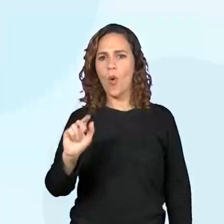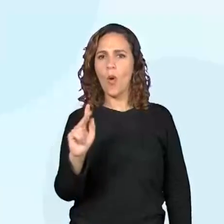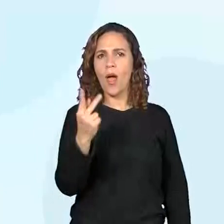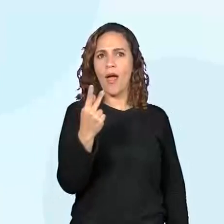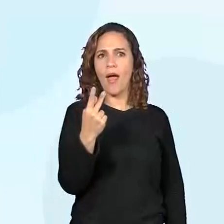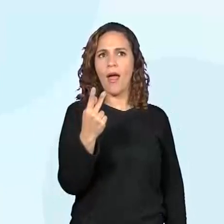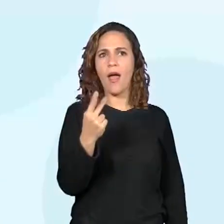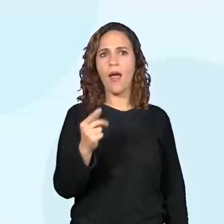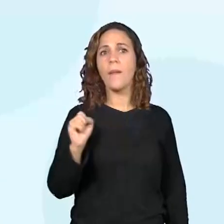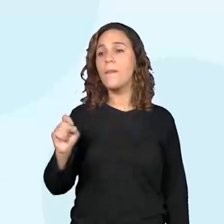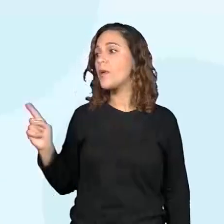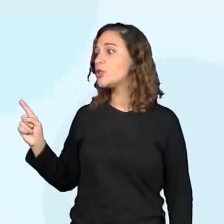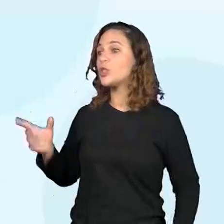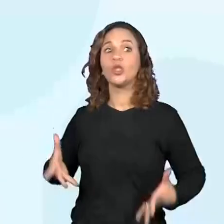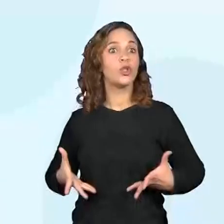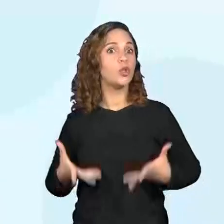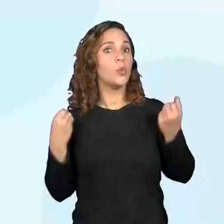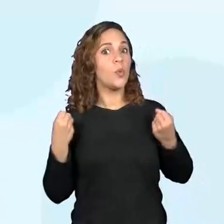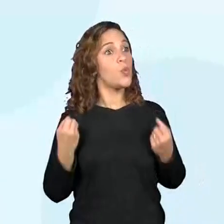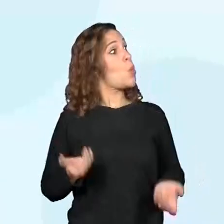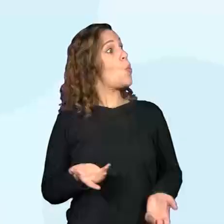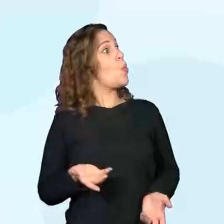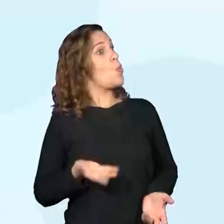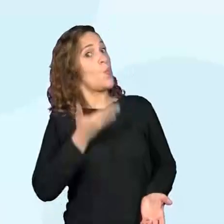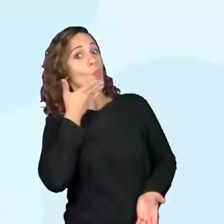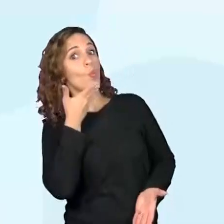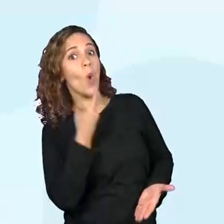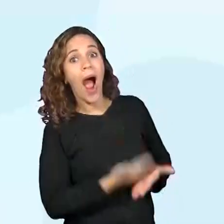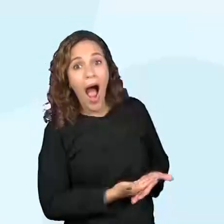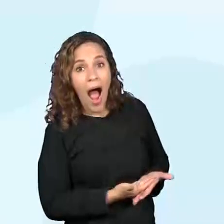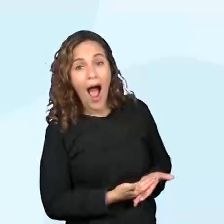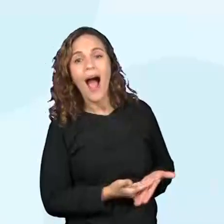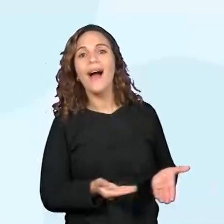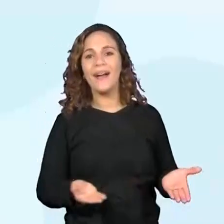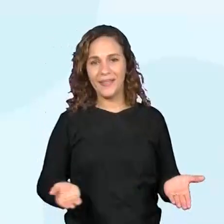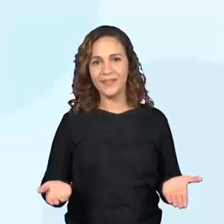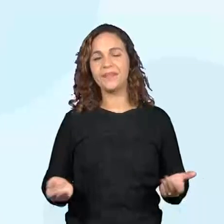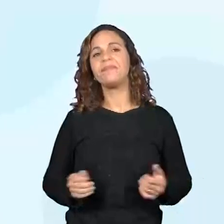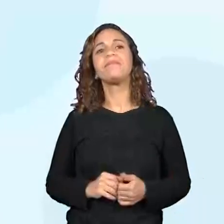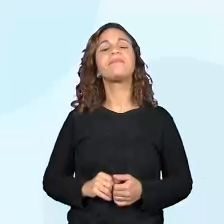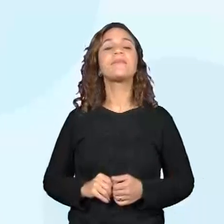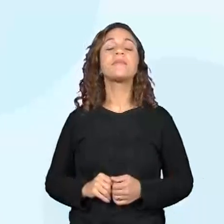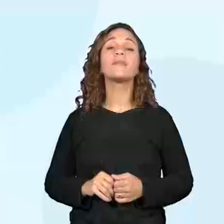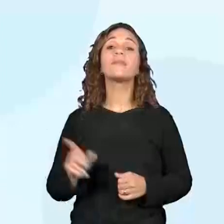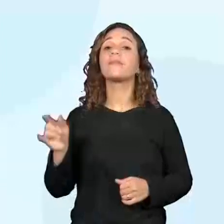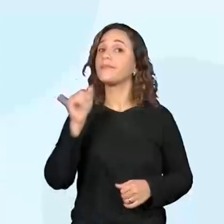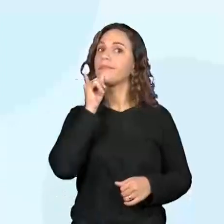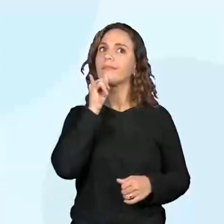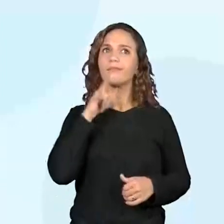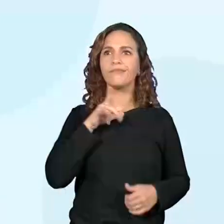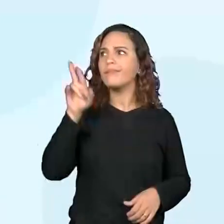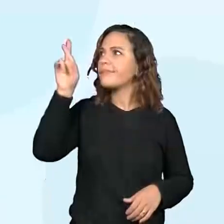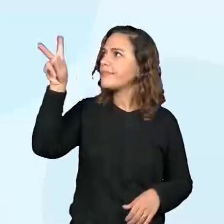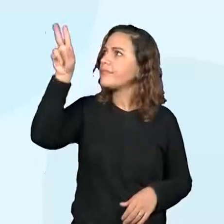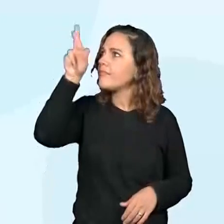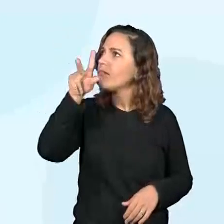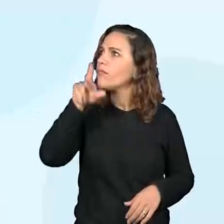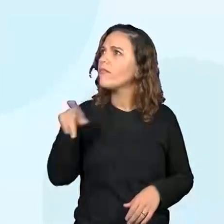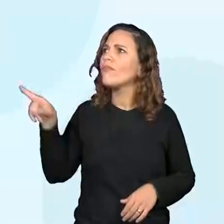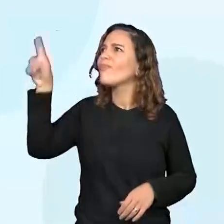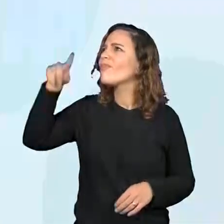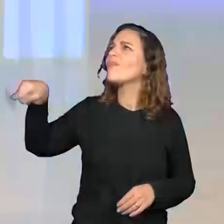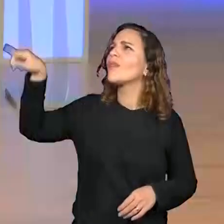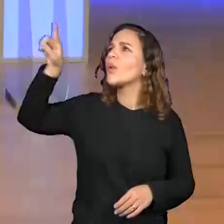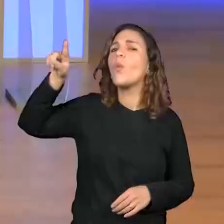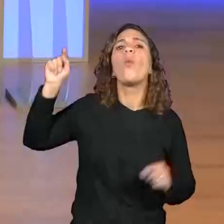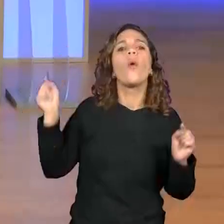Uou! Talvez uma surpresa, né? Pode ser. Uma Pode ser, surpresa isso mesmo. Então, É. olha só, todos esses eu consegui